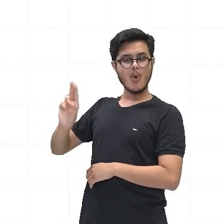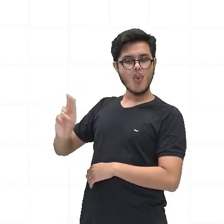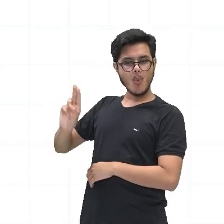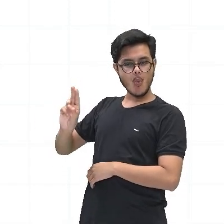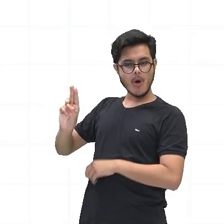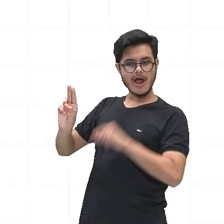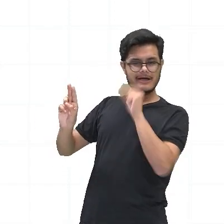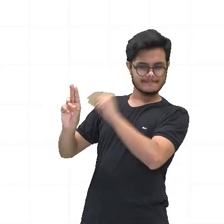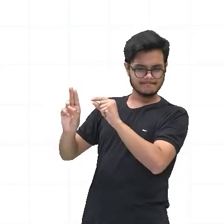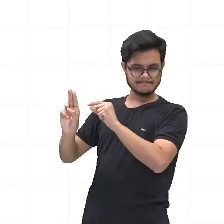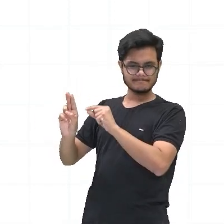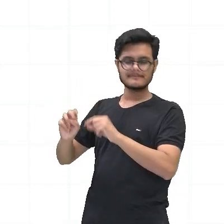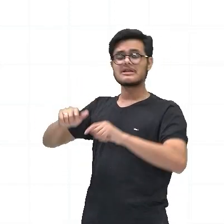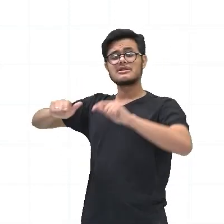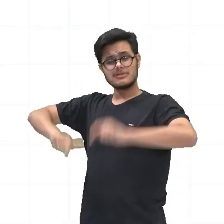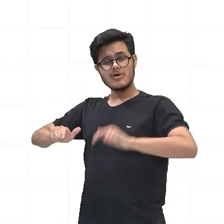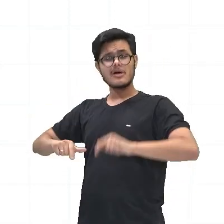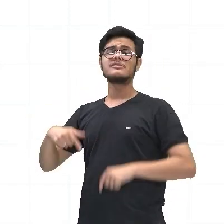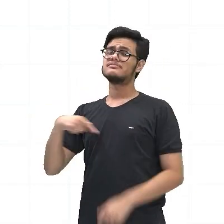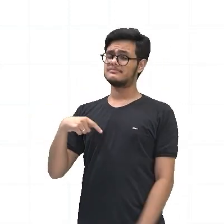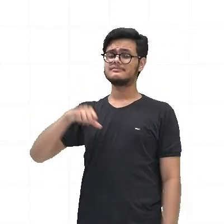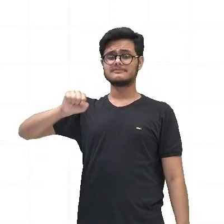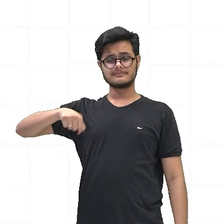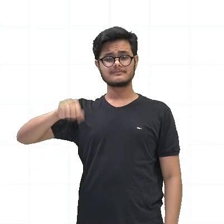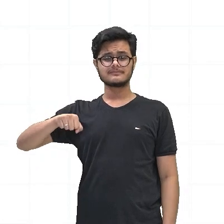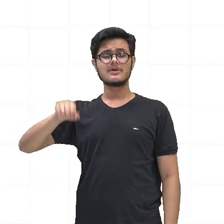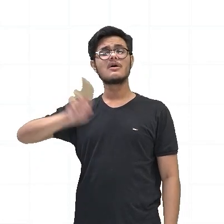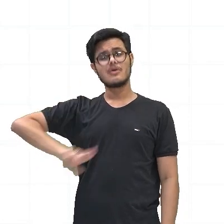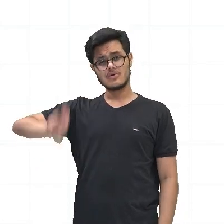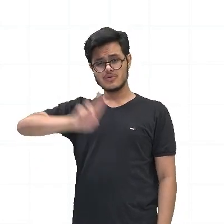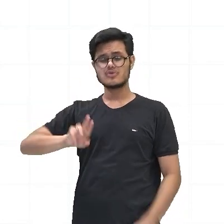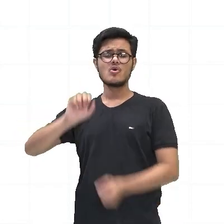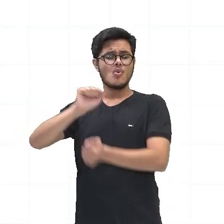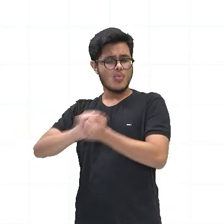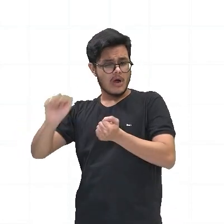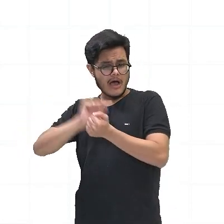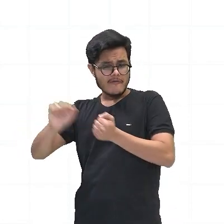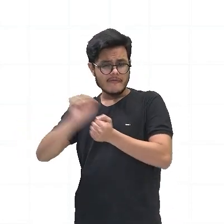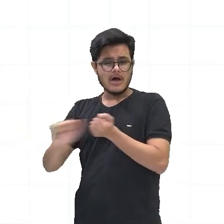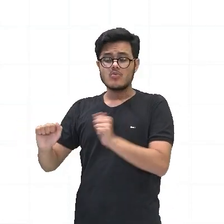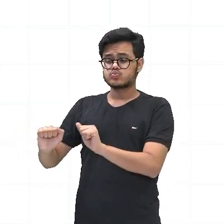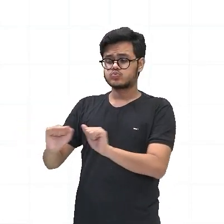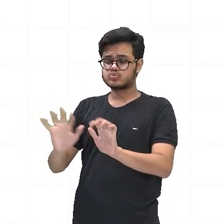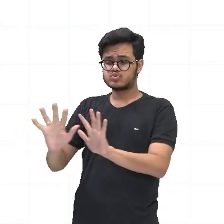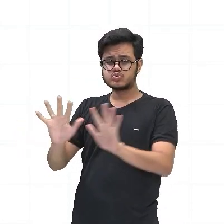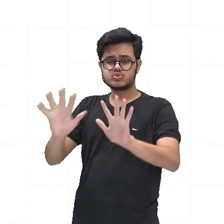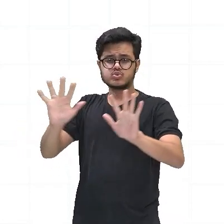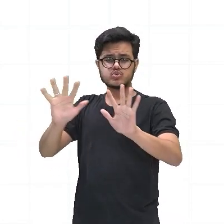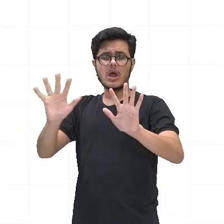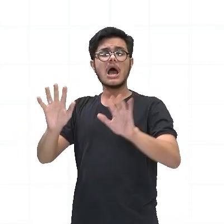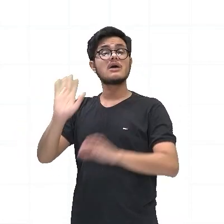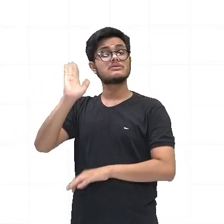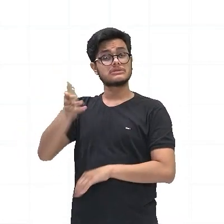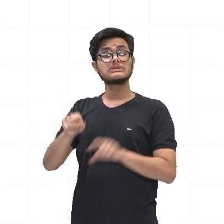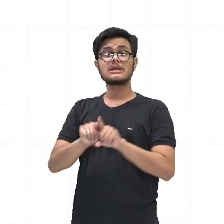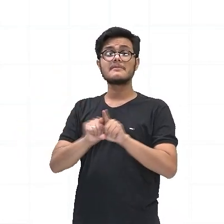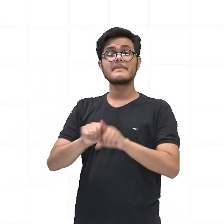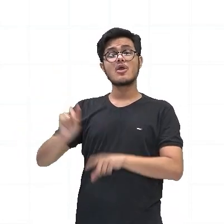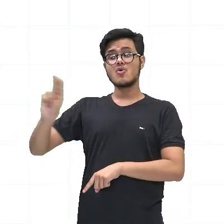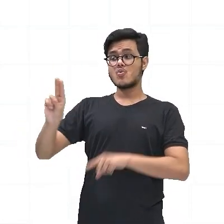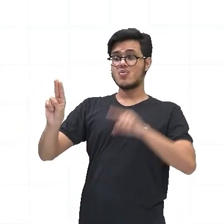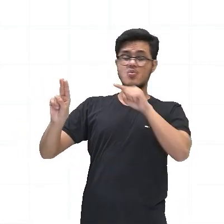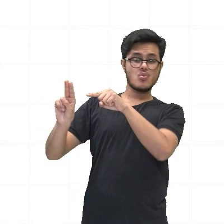né, na região amazônica, que elas vão utilizar ou o carvão mineral, como a gente já ouviu, né, como já observamos, o